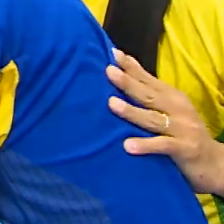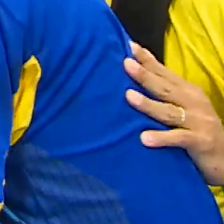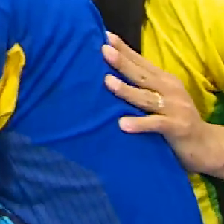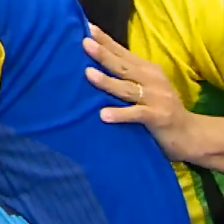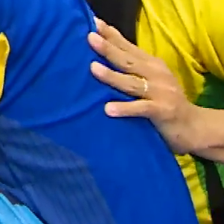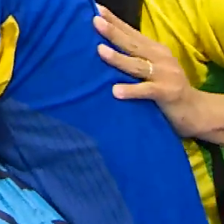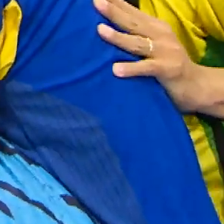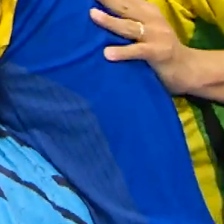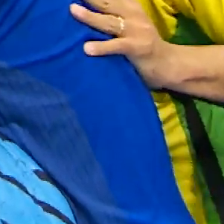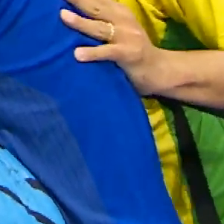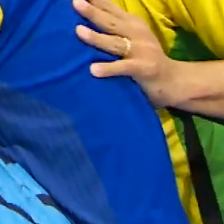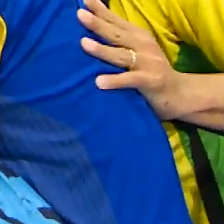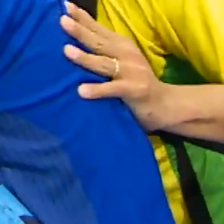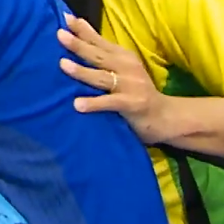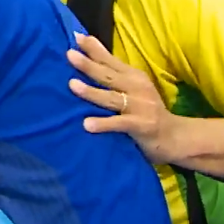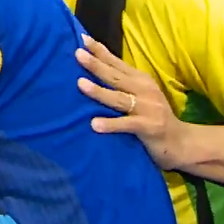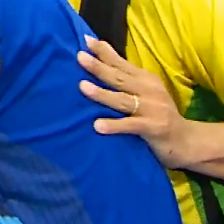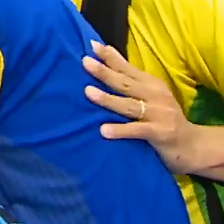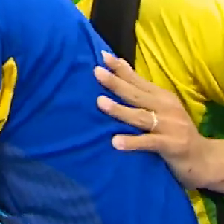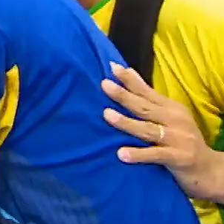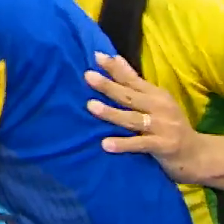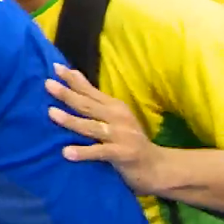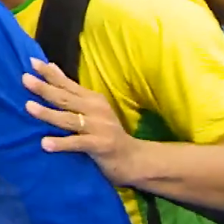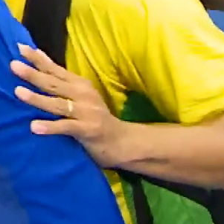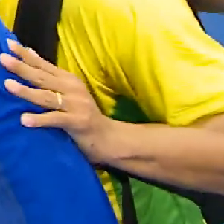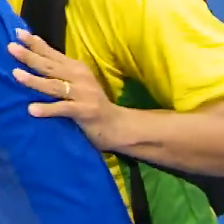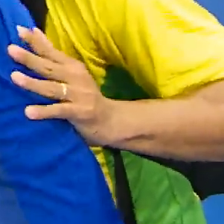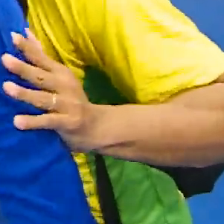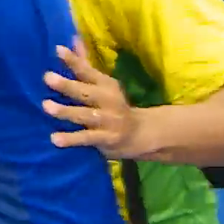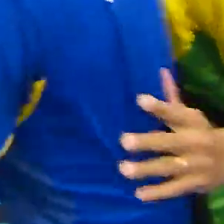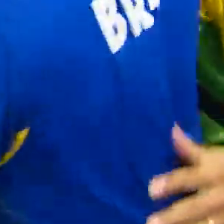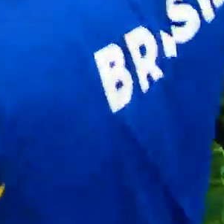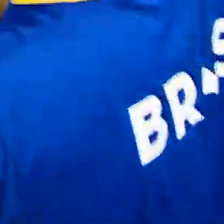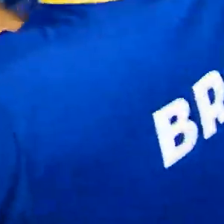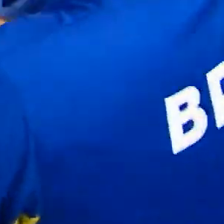roda, jogadores e equipe técnica abraçados, unem as mãos umas sobre as outras e as jogam para o alto.